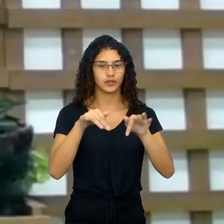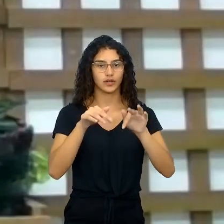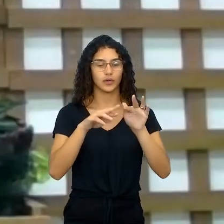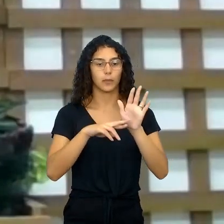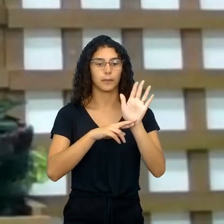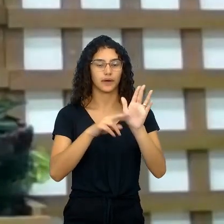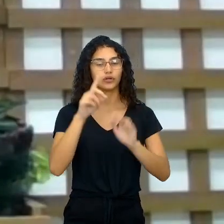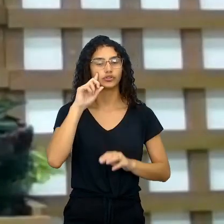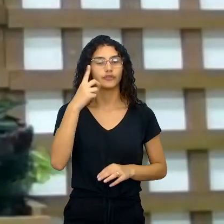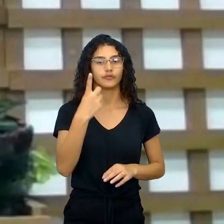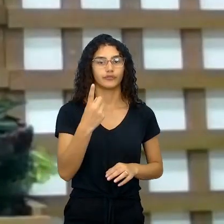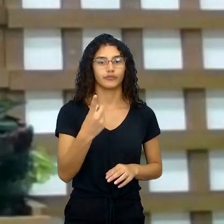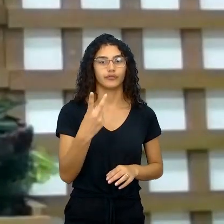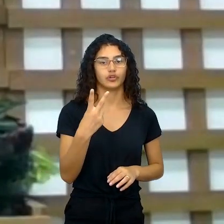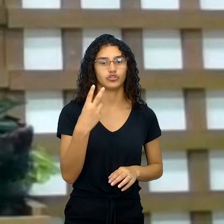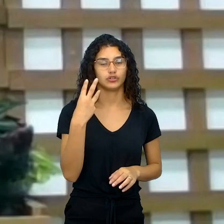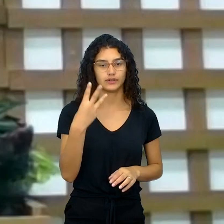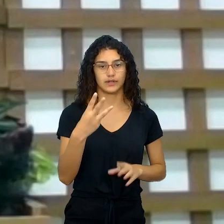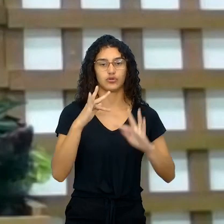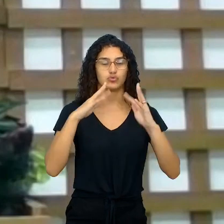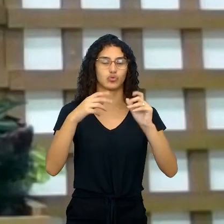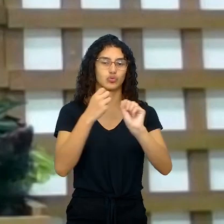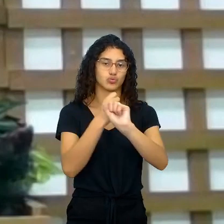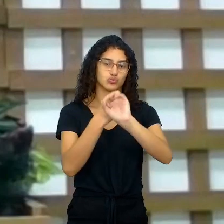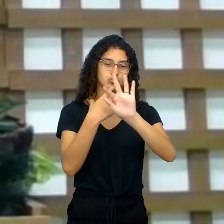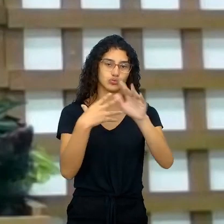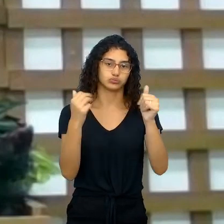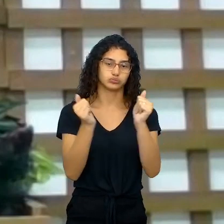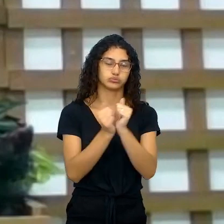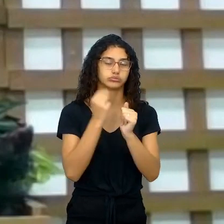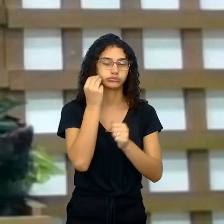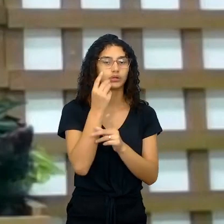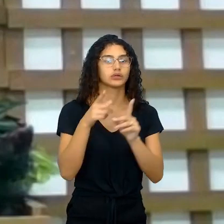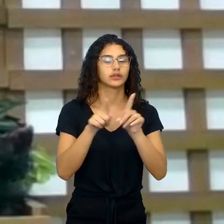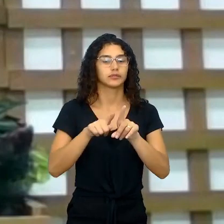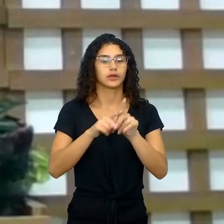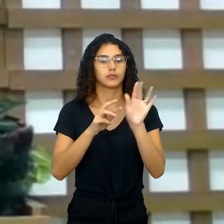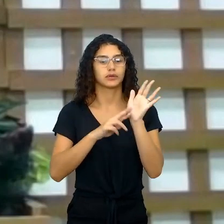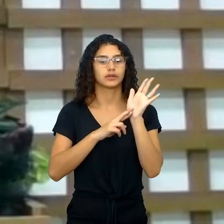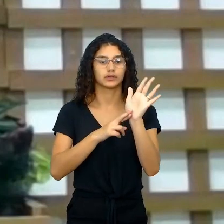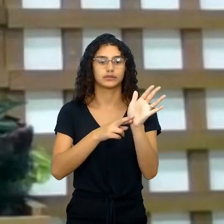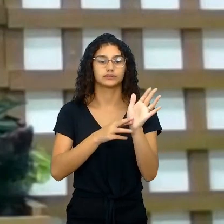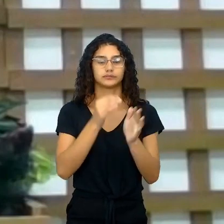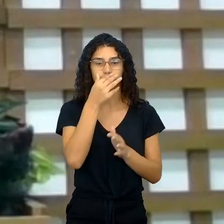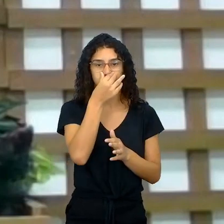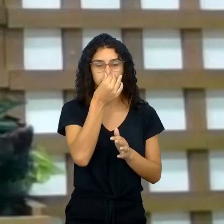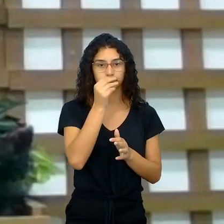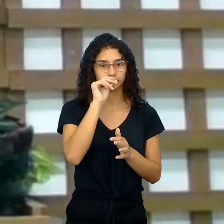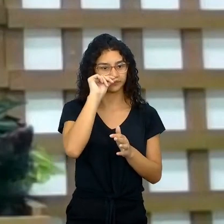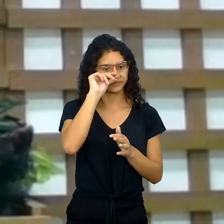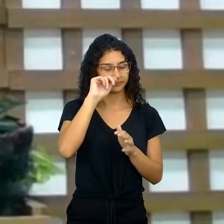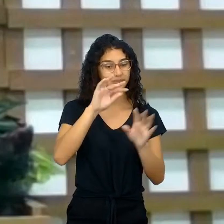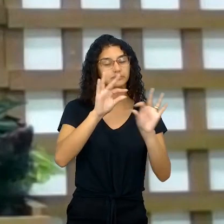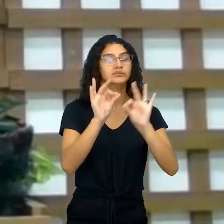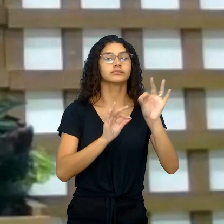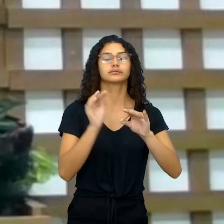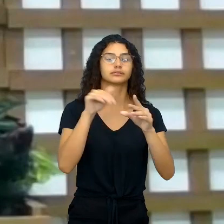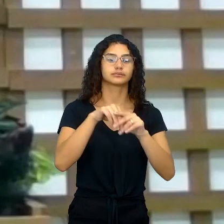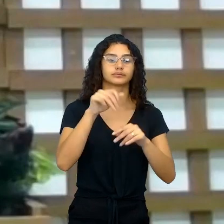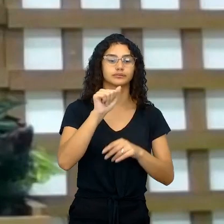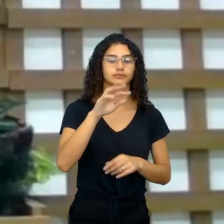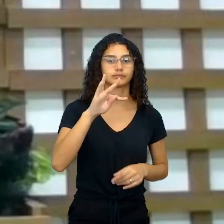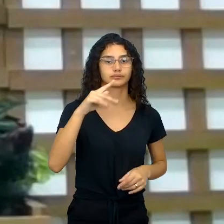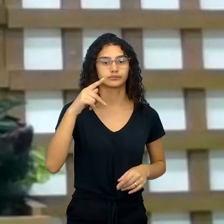apresentação, que o dia 23 de maio todo mundo está online para aproveitar também essa apresentação do programa dentro da